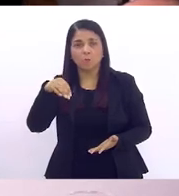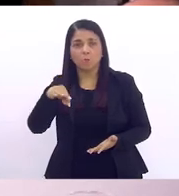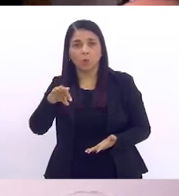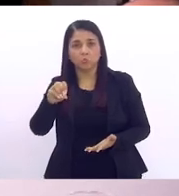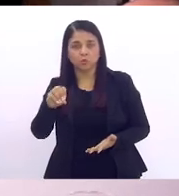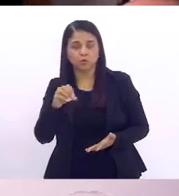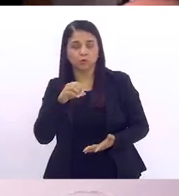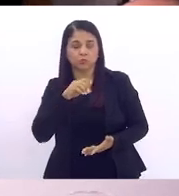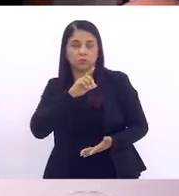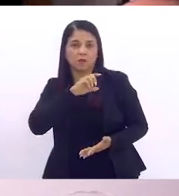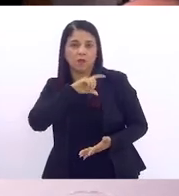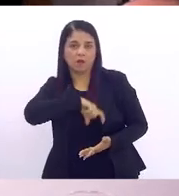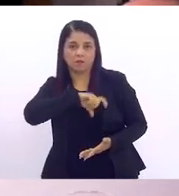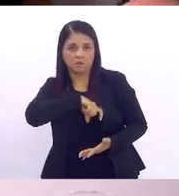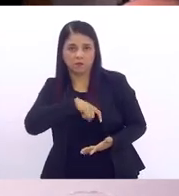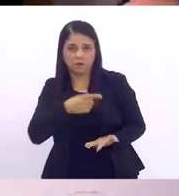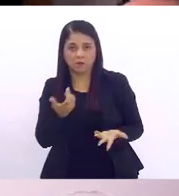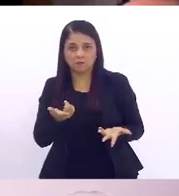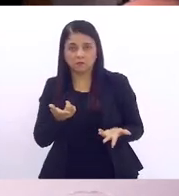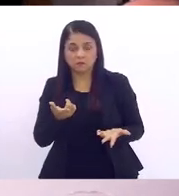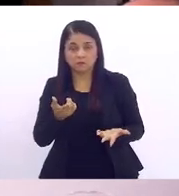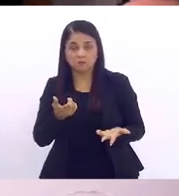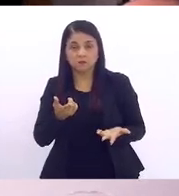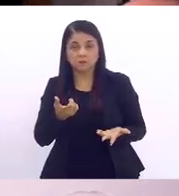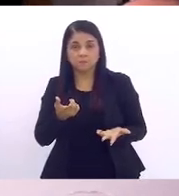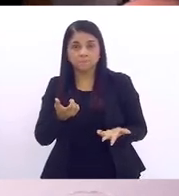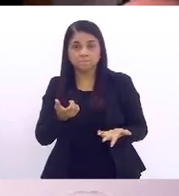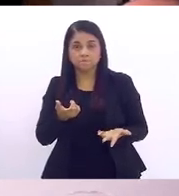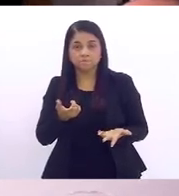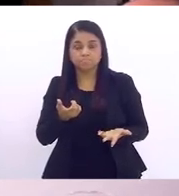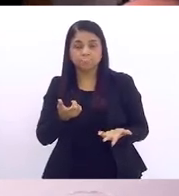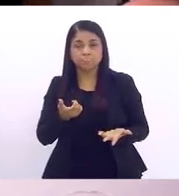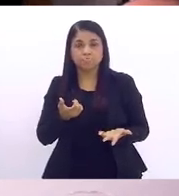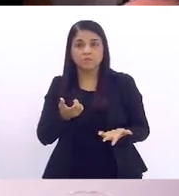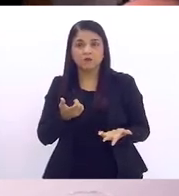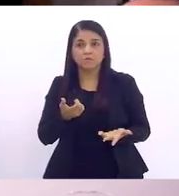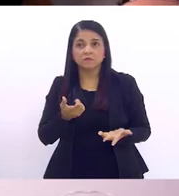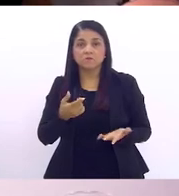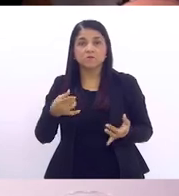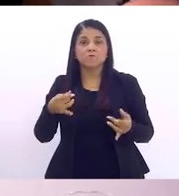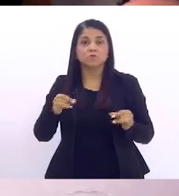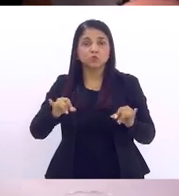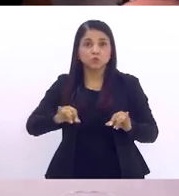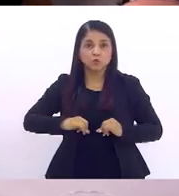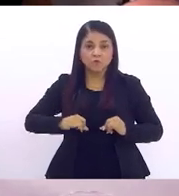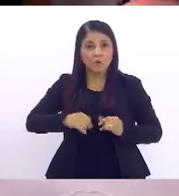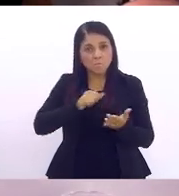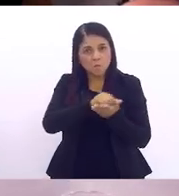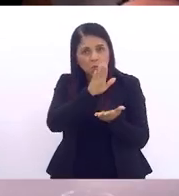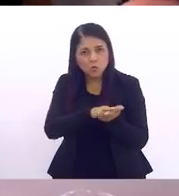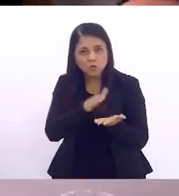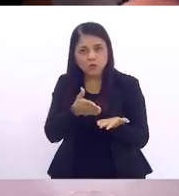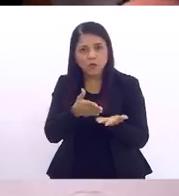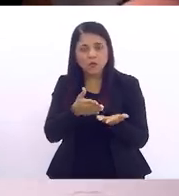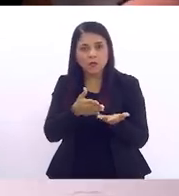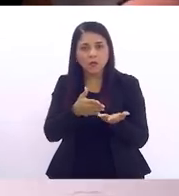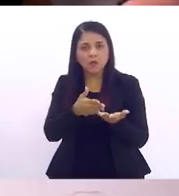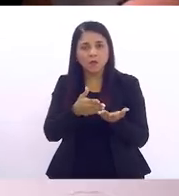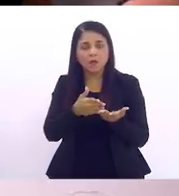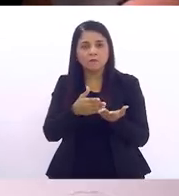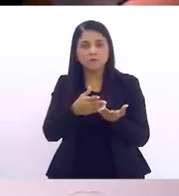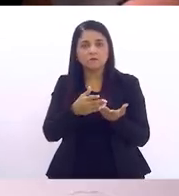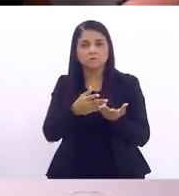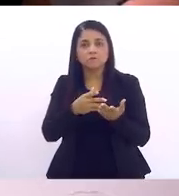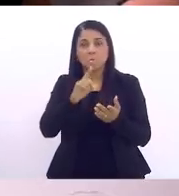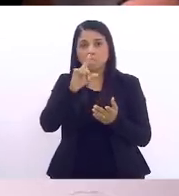minha carteira nacional de habilitação e vou ainda sofrer uma multa em vez de pagar menos de r$ 1 vou ter